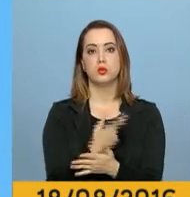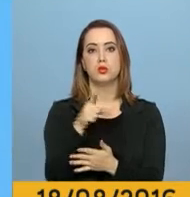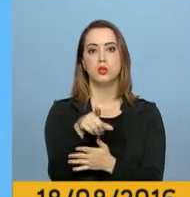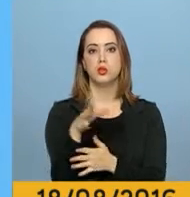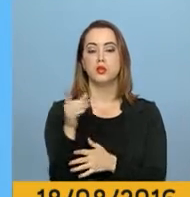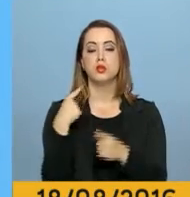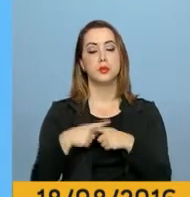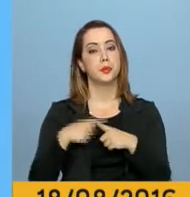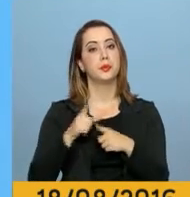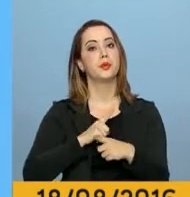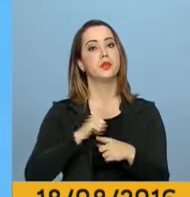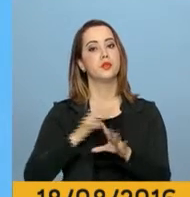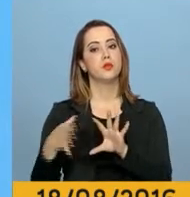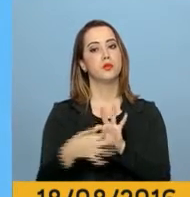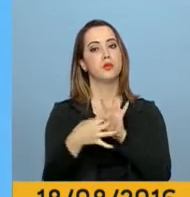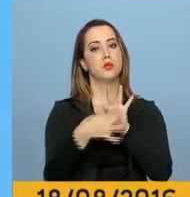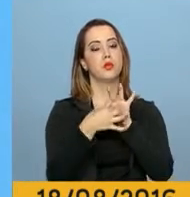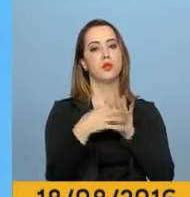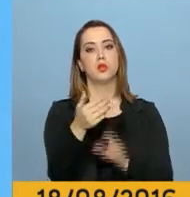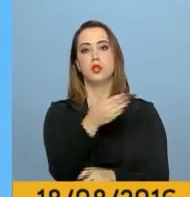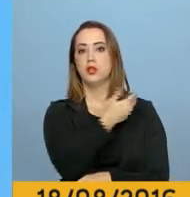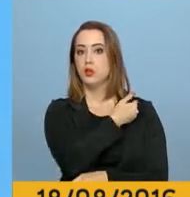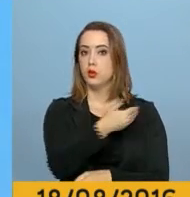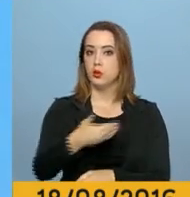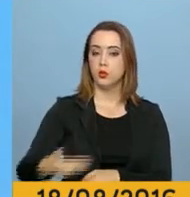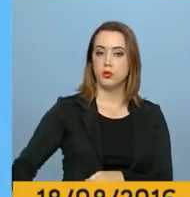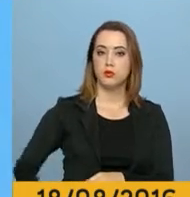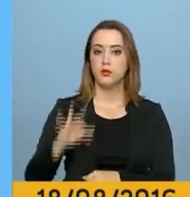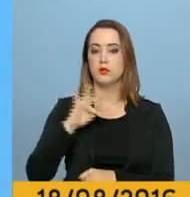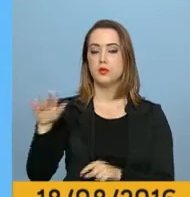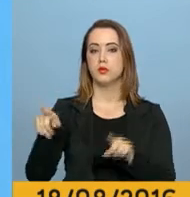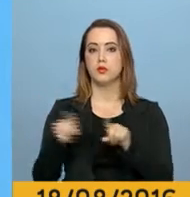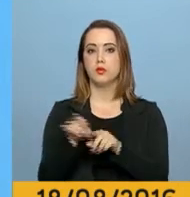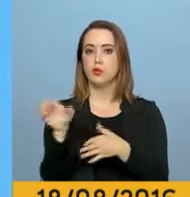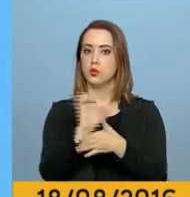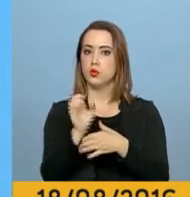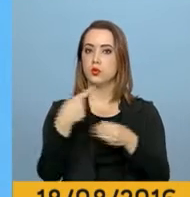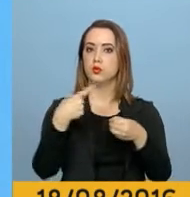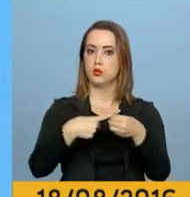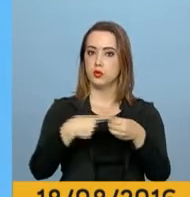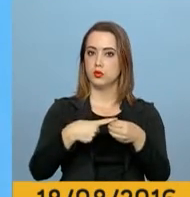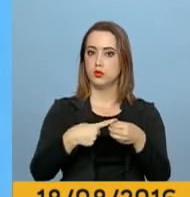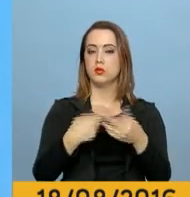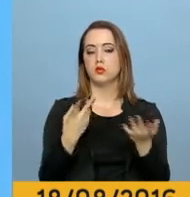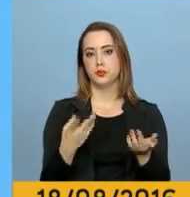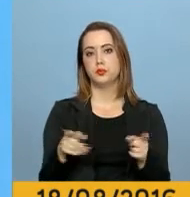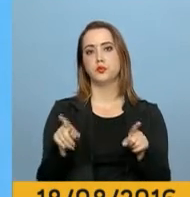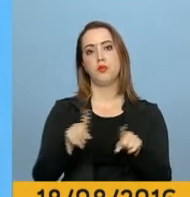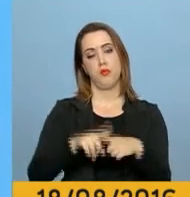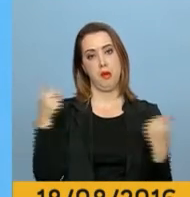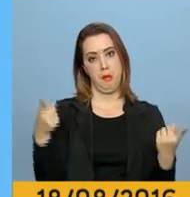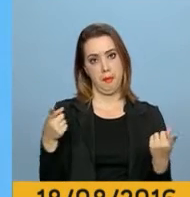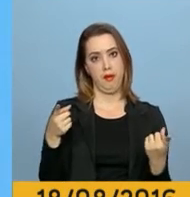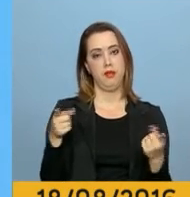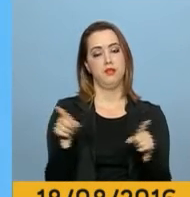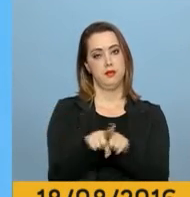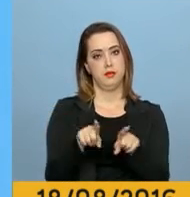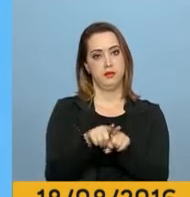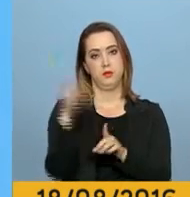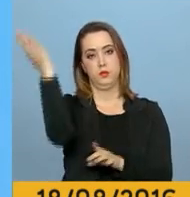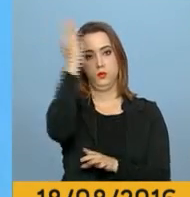interação entre união estado e município por outro lado vocês sabem que o brasil